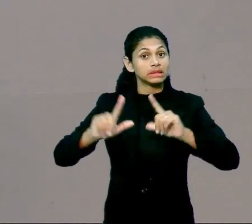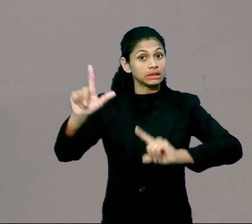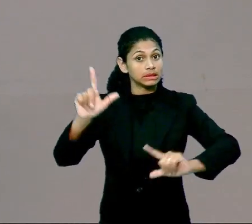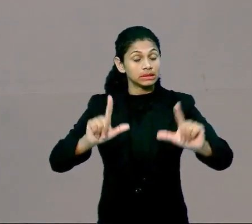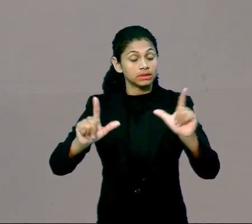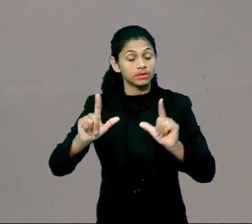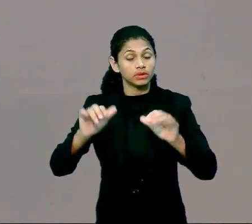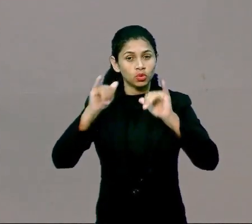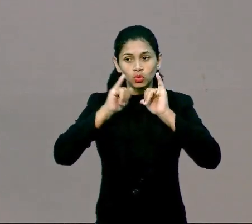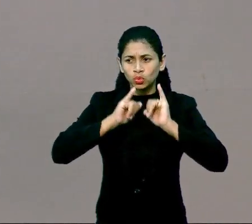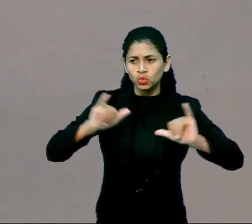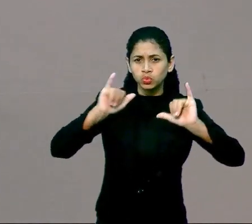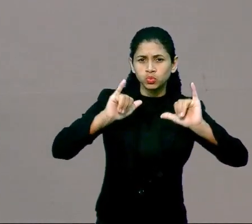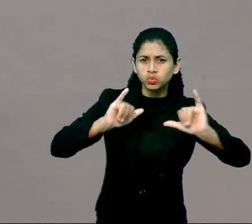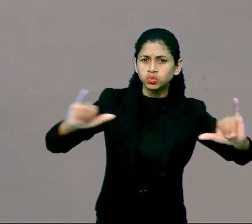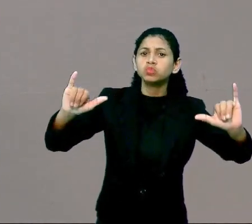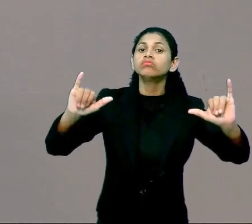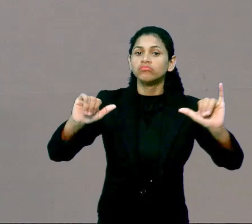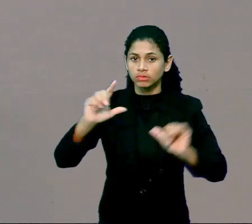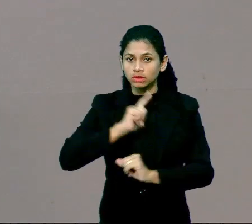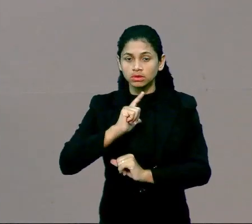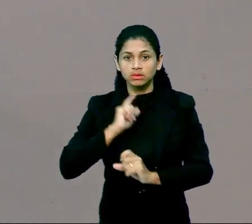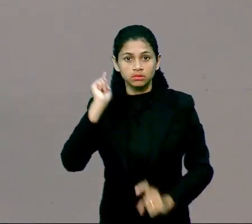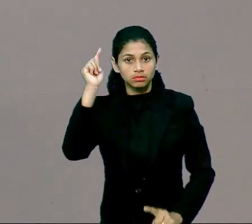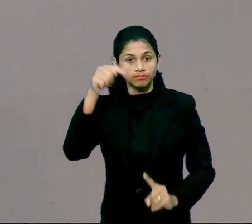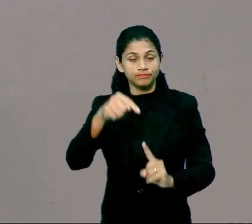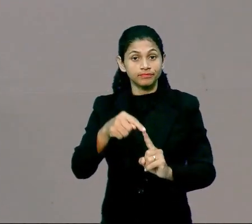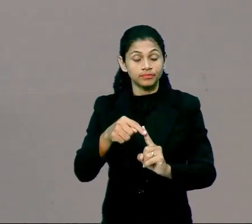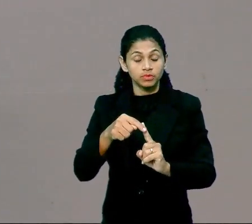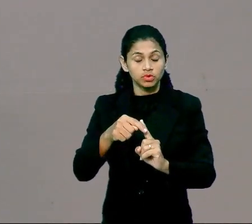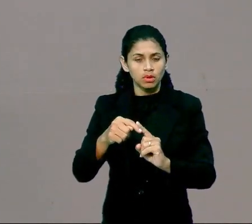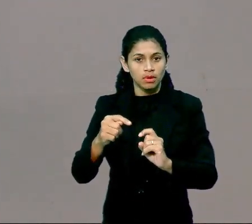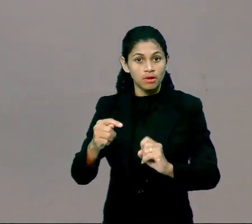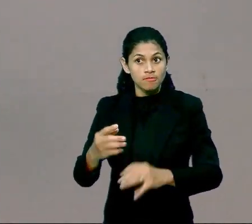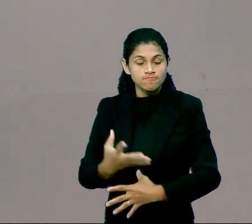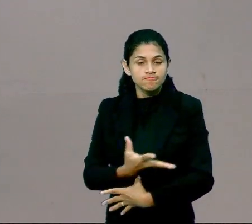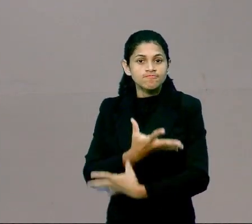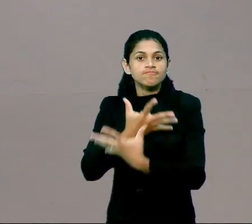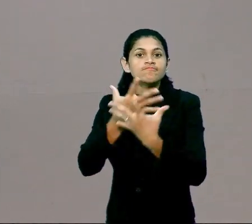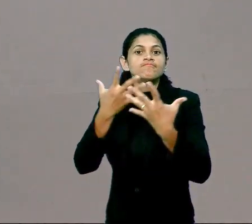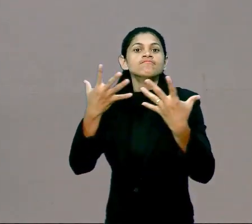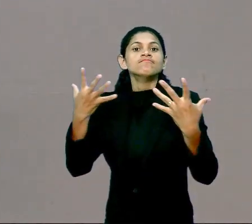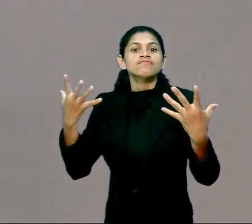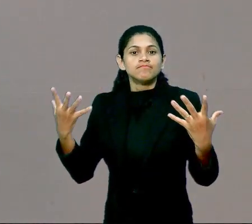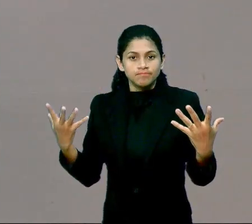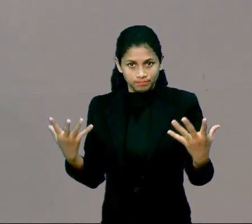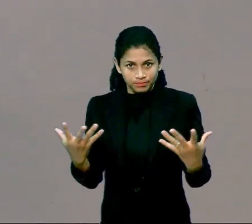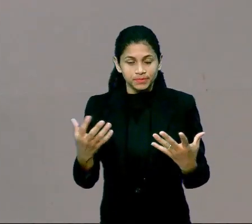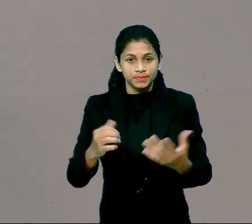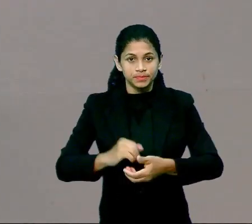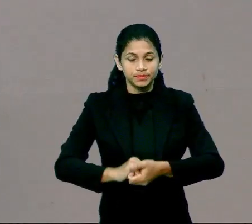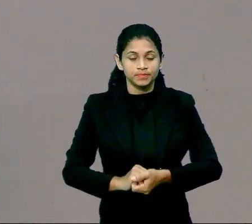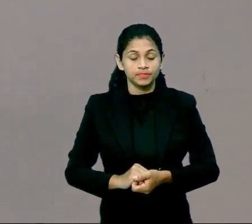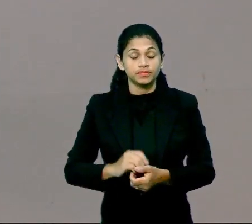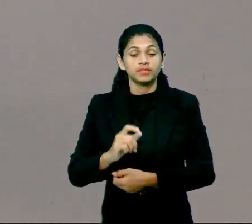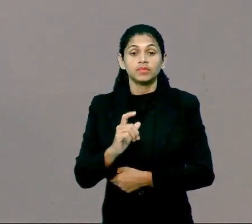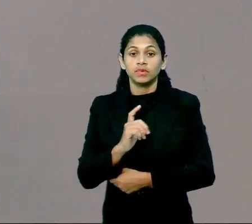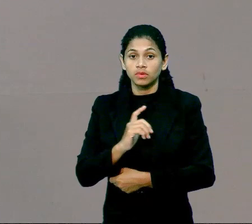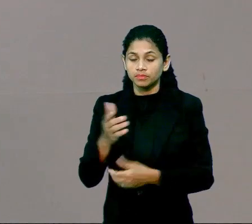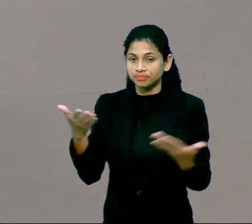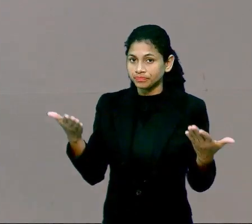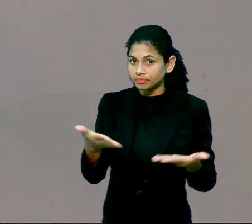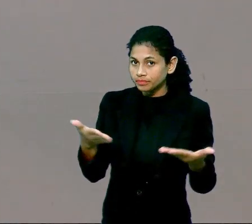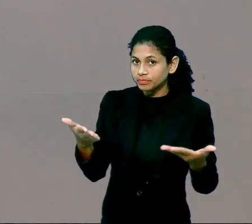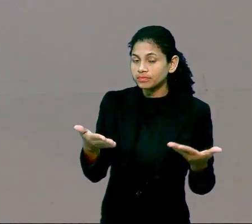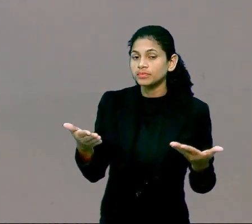E aí acaba tornando aquele entretenimento um espetáculo. Então é muito comum, hoje em dia, a gente fazer essa associação com